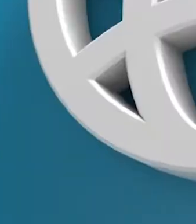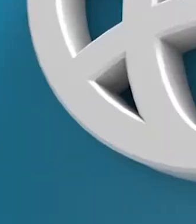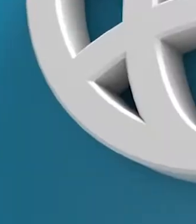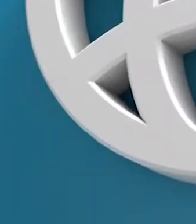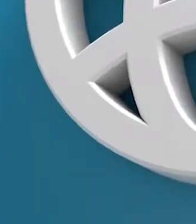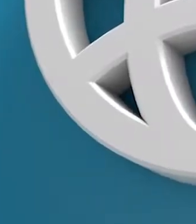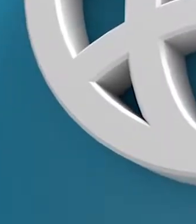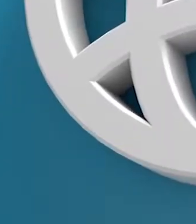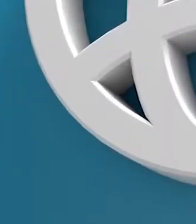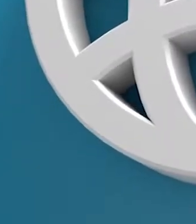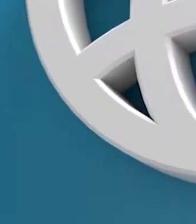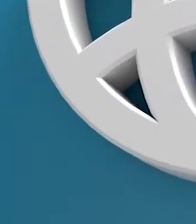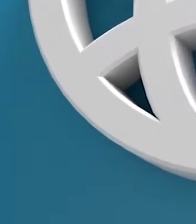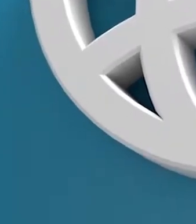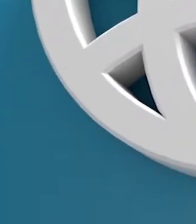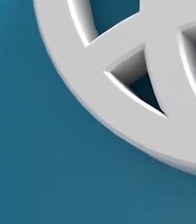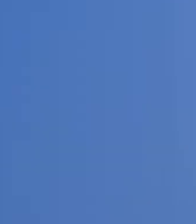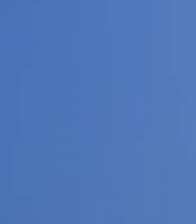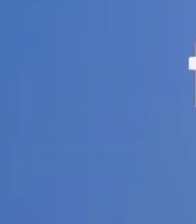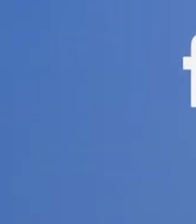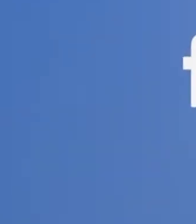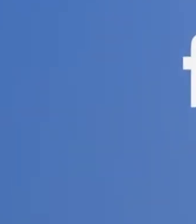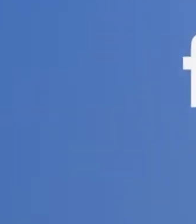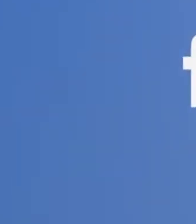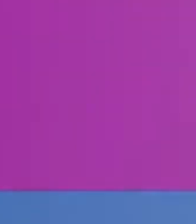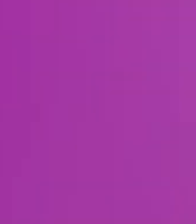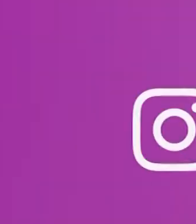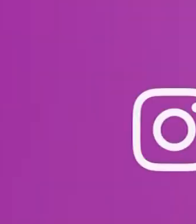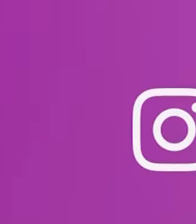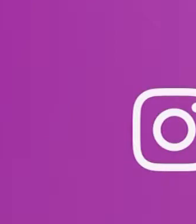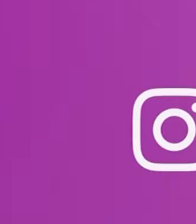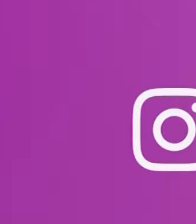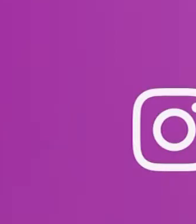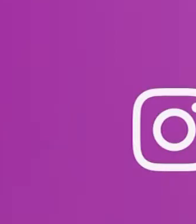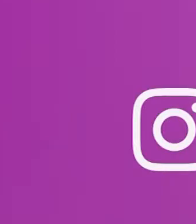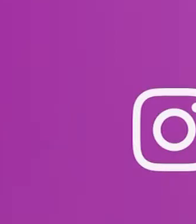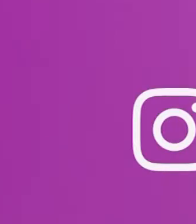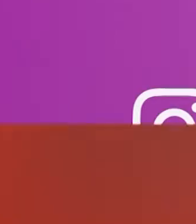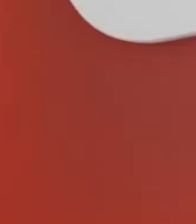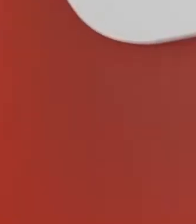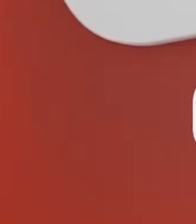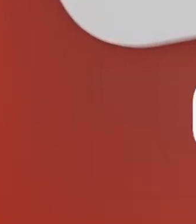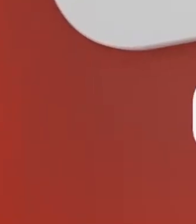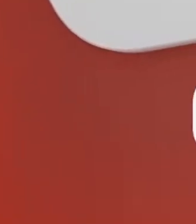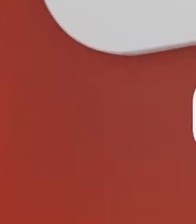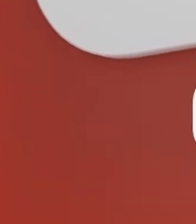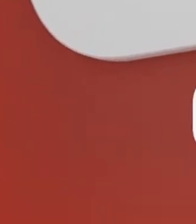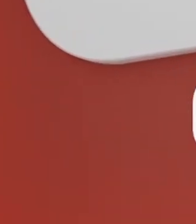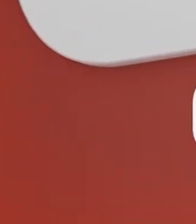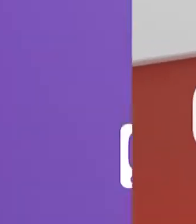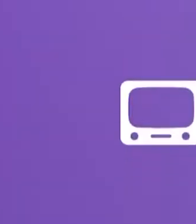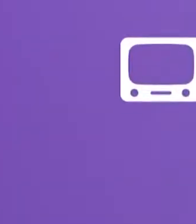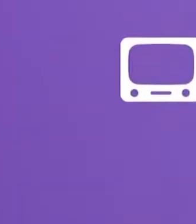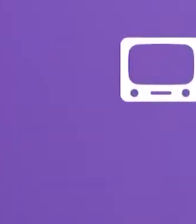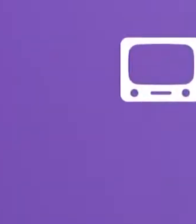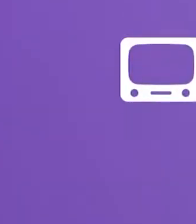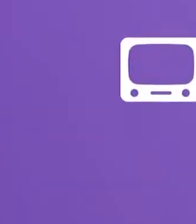da conspiração, que alguém possa representar uma ameaça. Quer dizer, e você tentar negar isso, isso é um